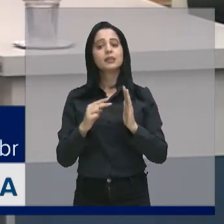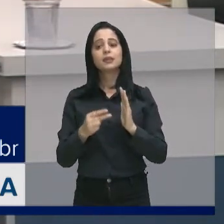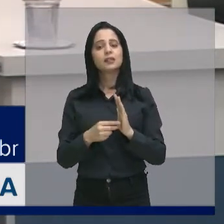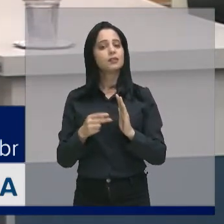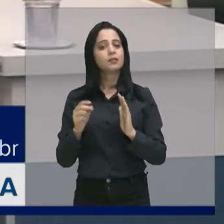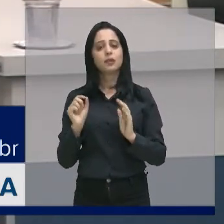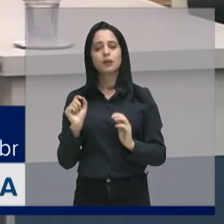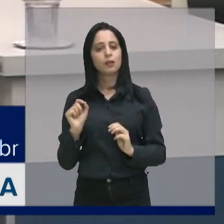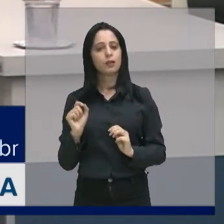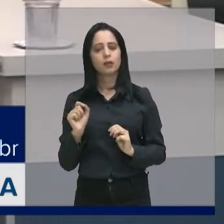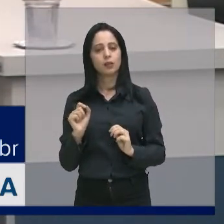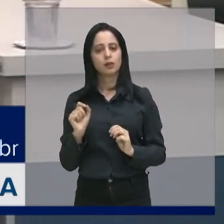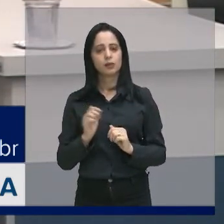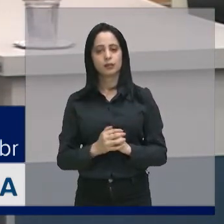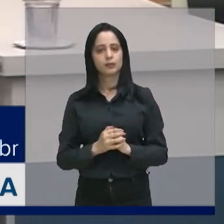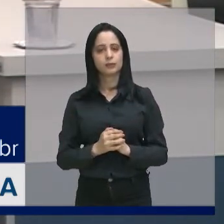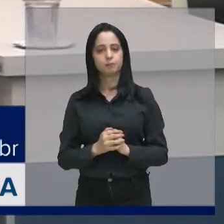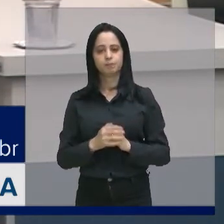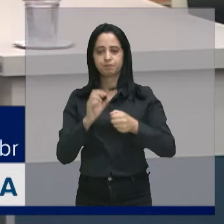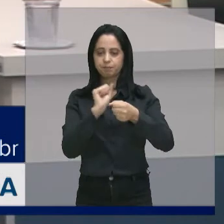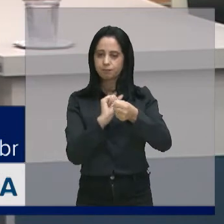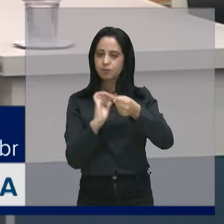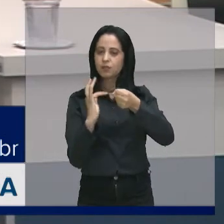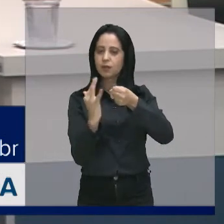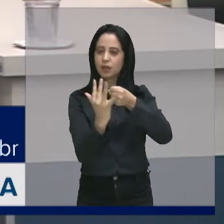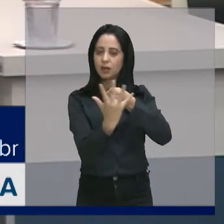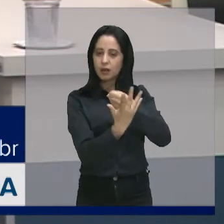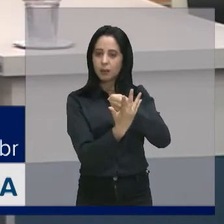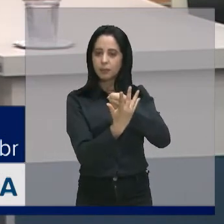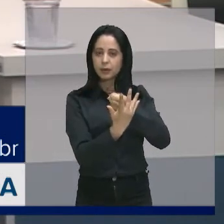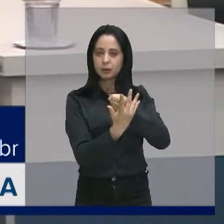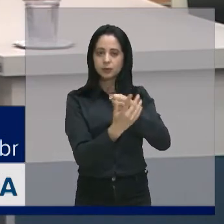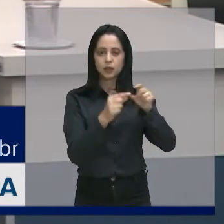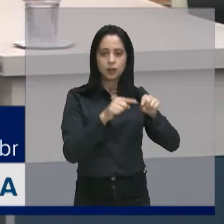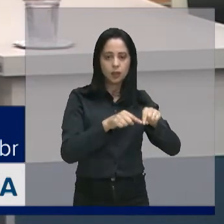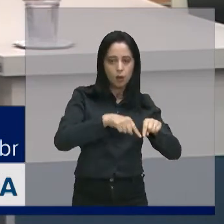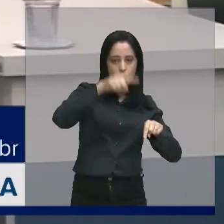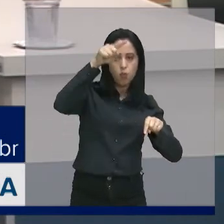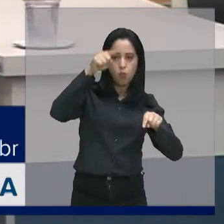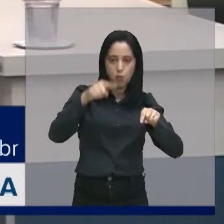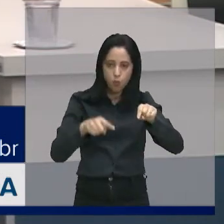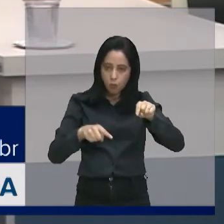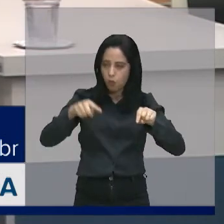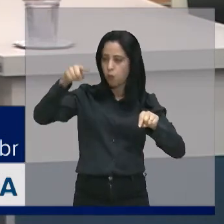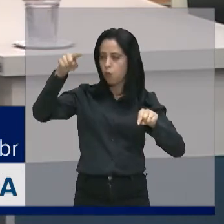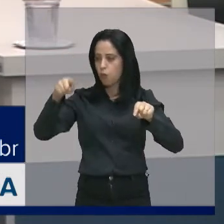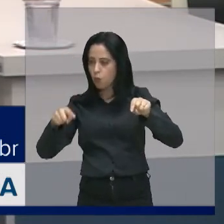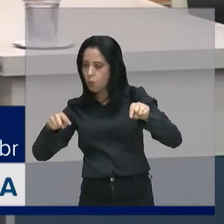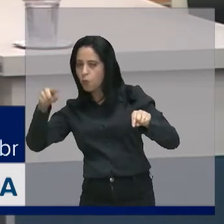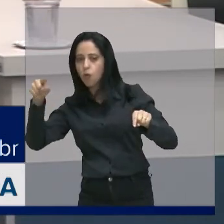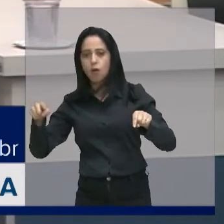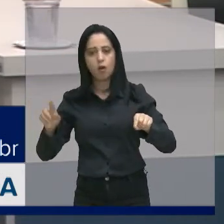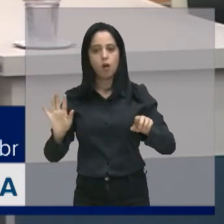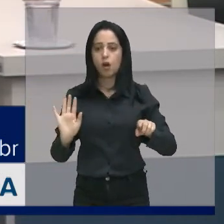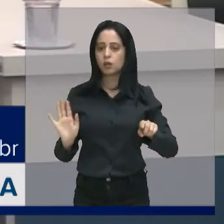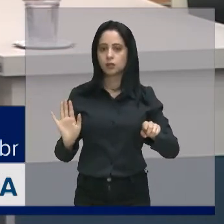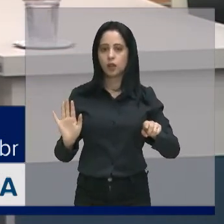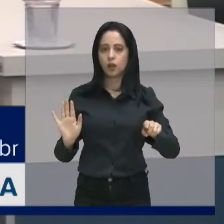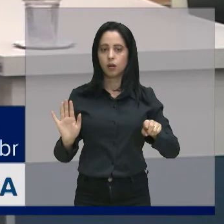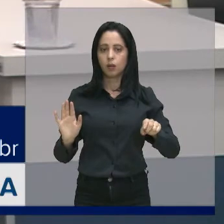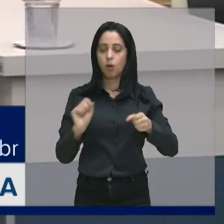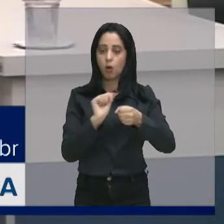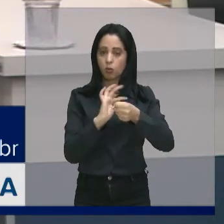é apenas uma grande onda que vai e volta e que nunca vai acabar. É uma onda que